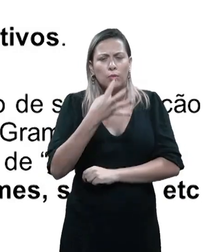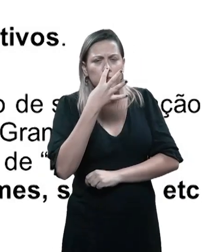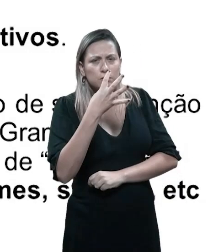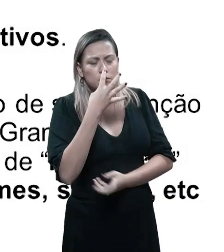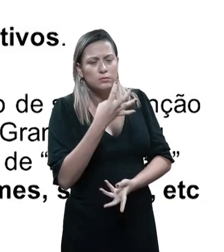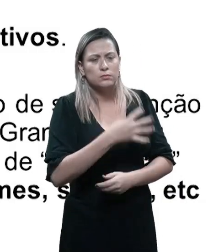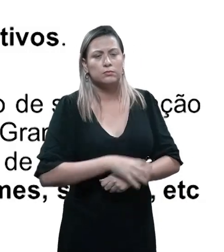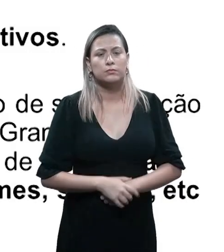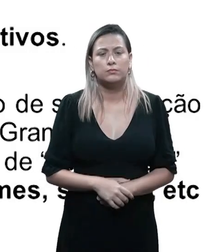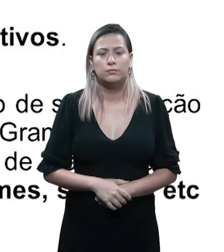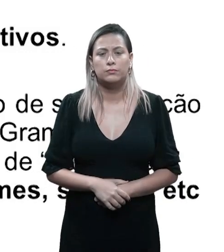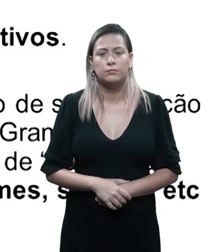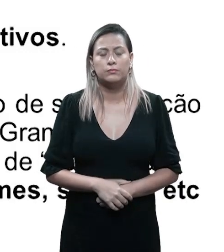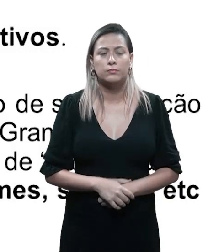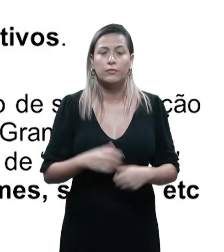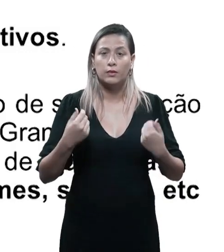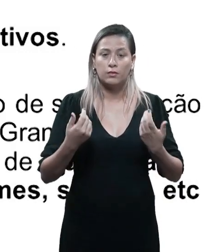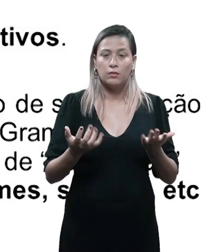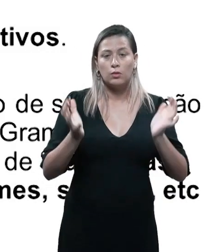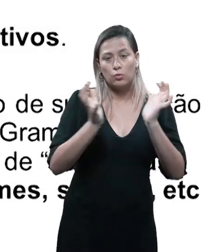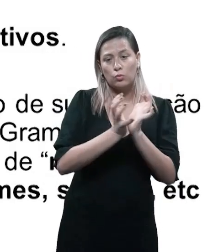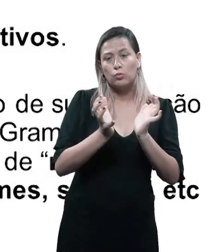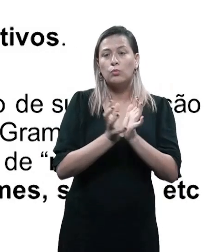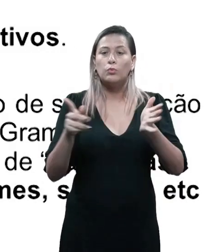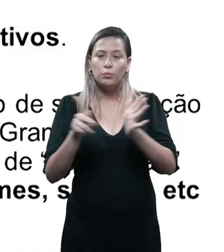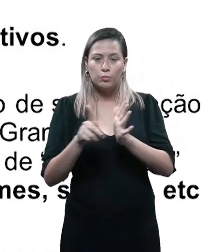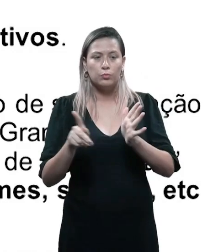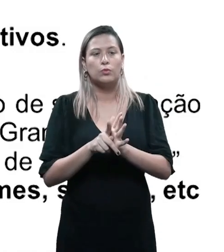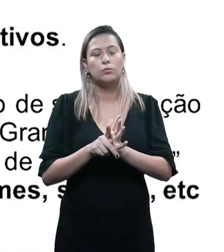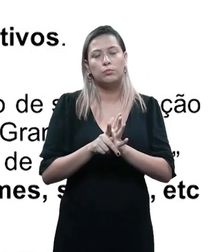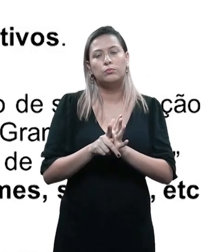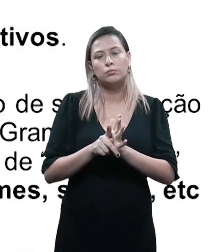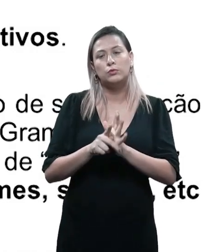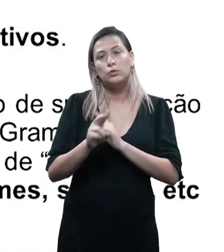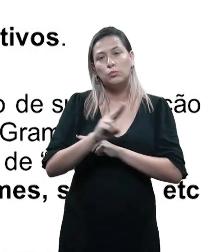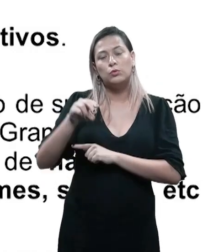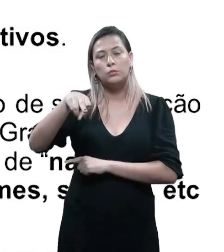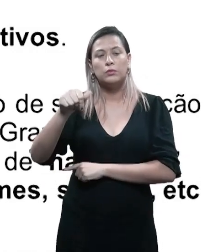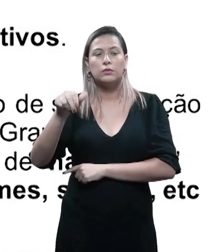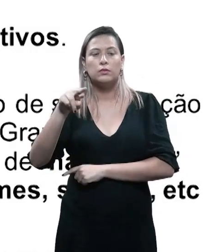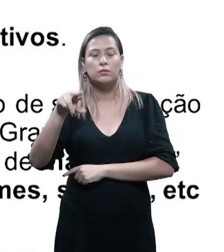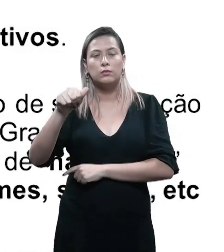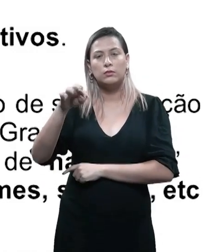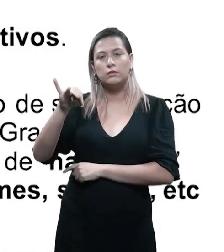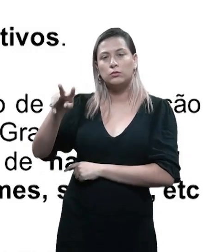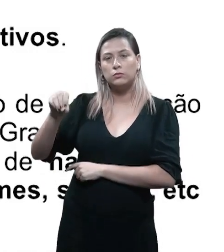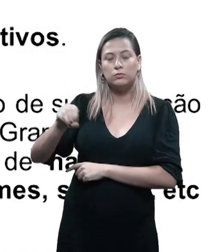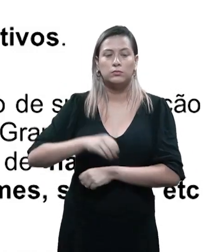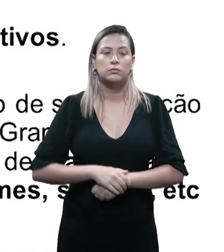analisa e precisamente o conjunto de propriedades que define-se como